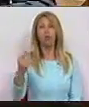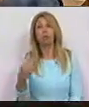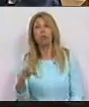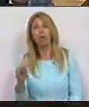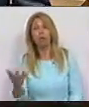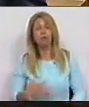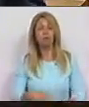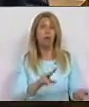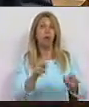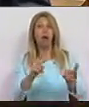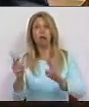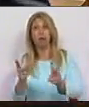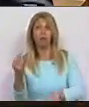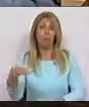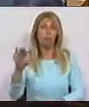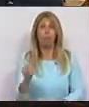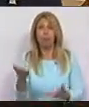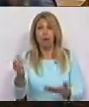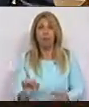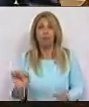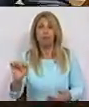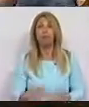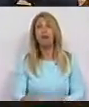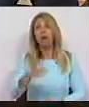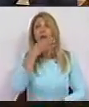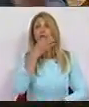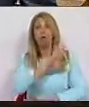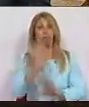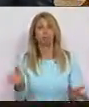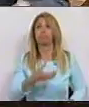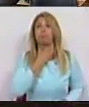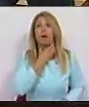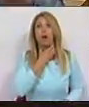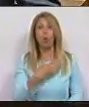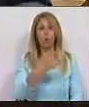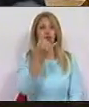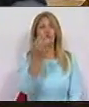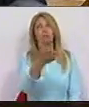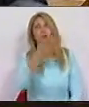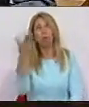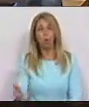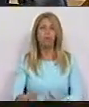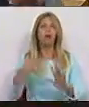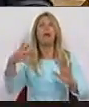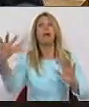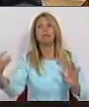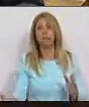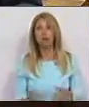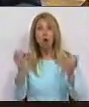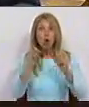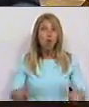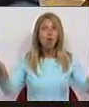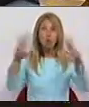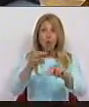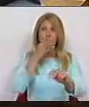as alternativas do PS, falarem de bancarrotas de 2011, etc., e nada trazerem de